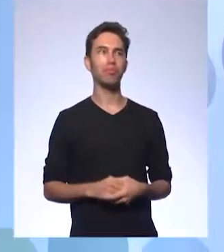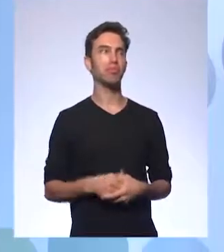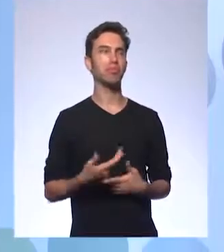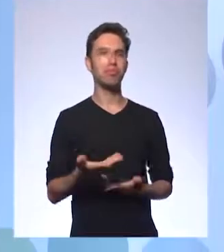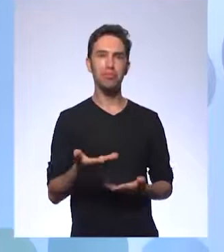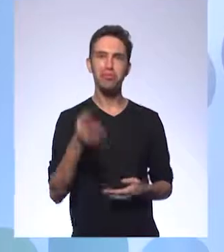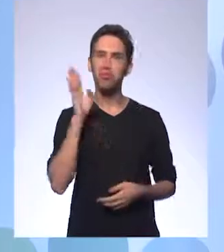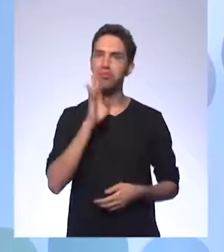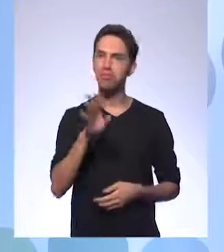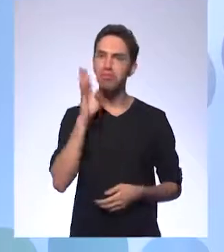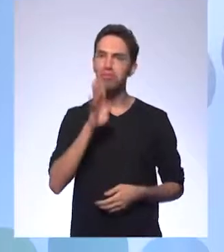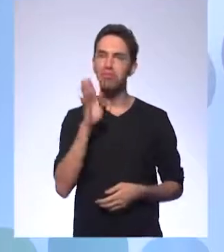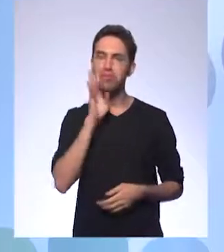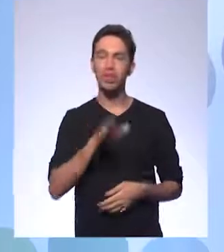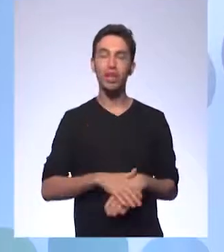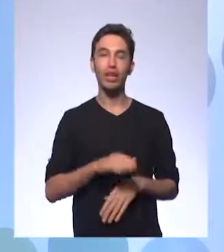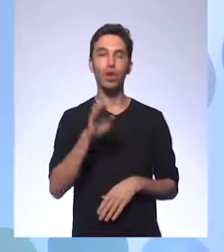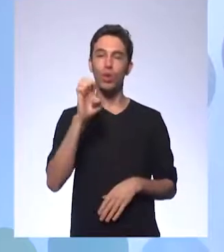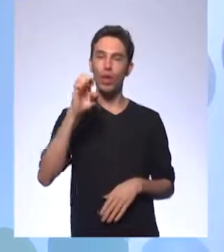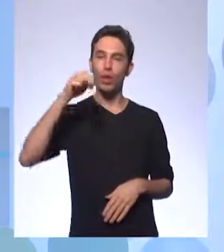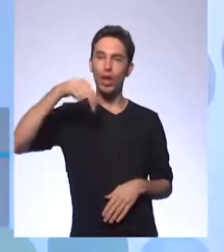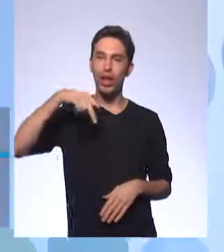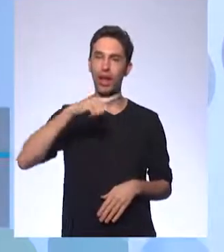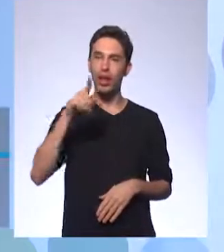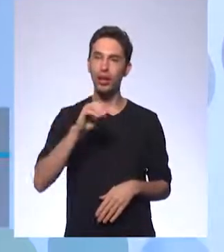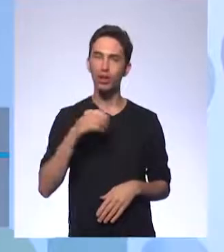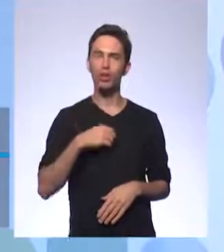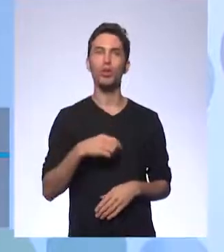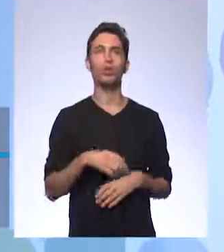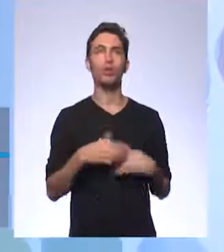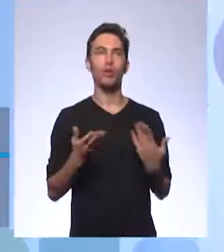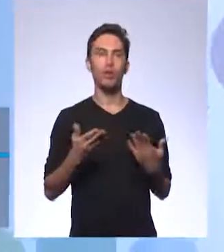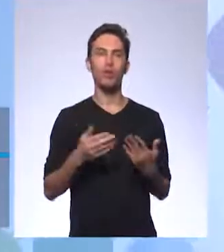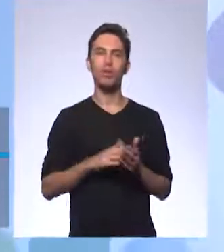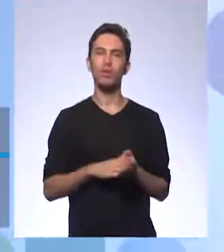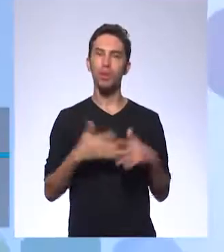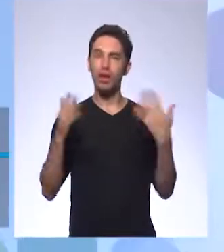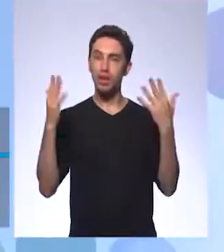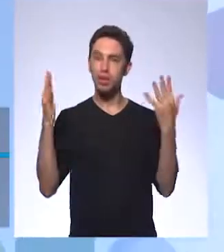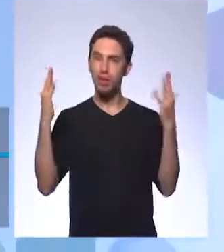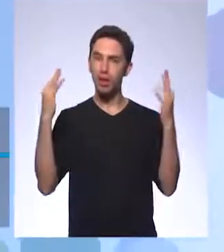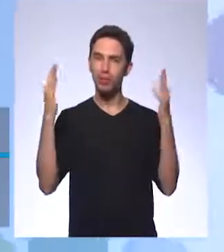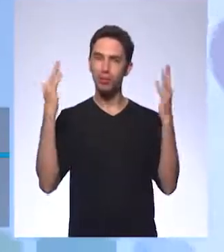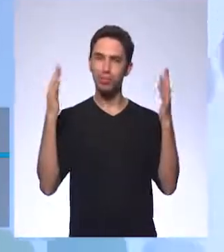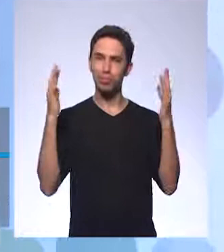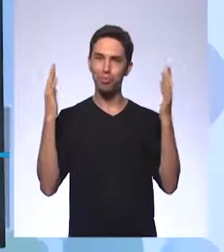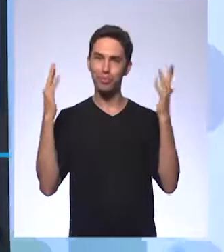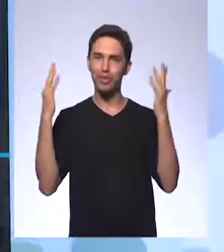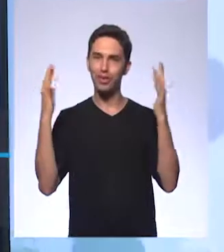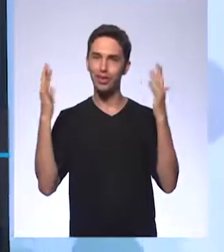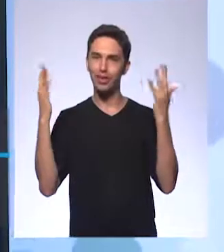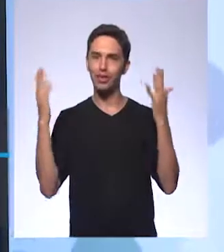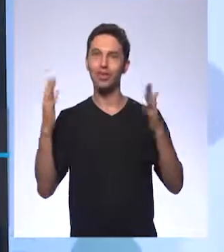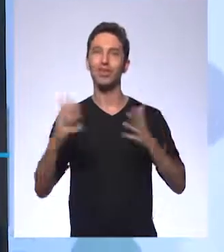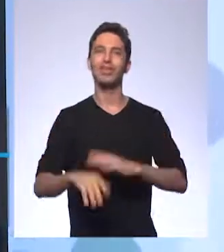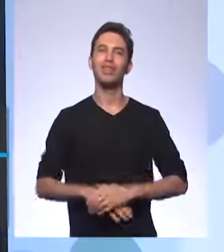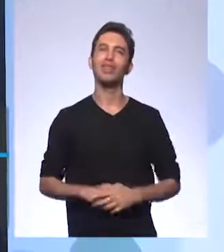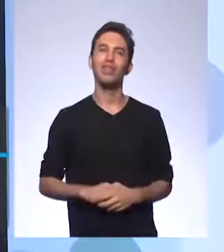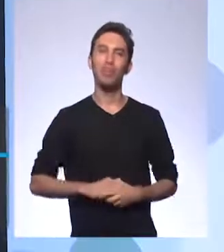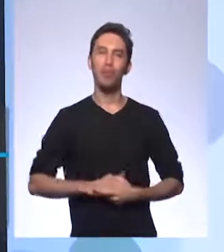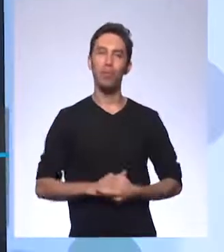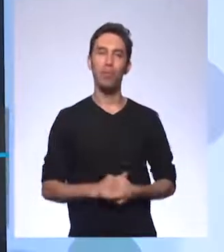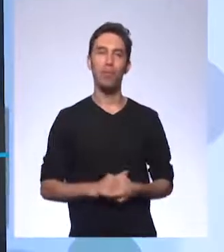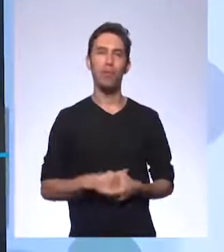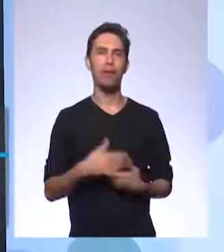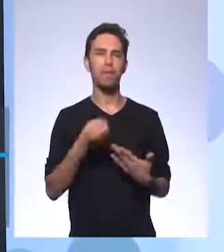Que legal, olha só, o Enzo, né? O Enzo Costa. Vamos soltar as palmas para o Enzo. Olha que legal.